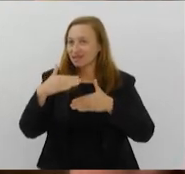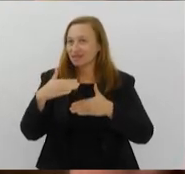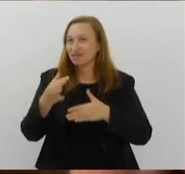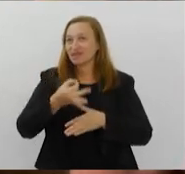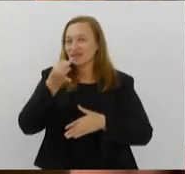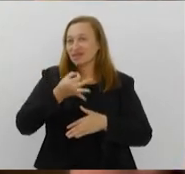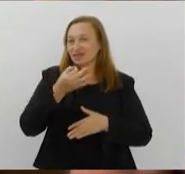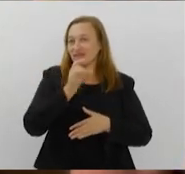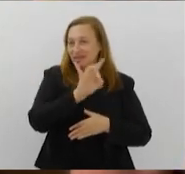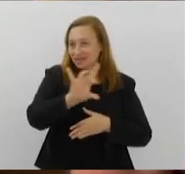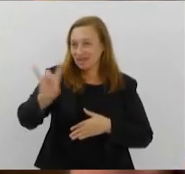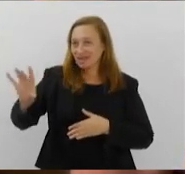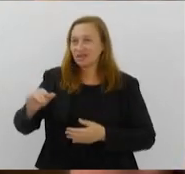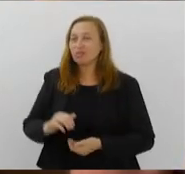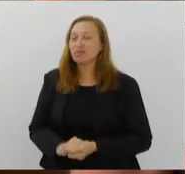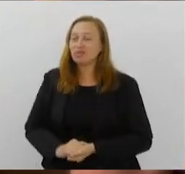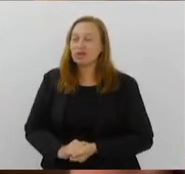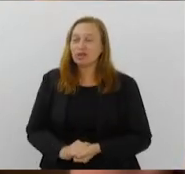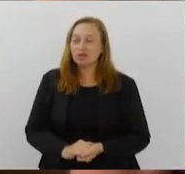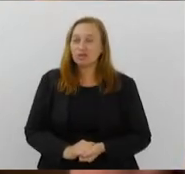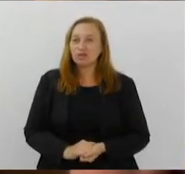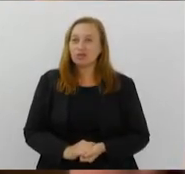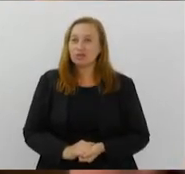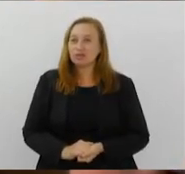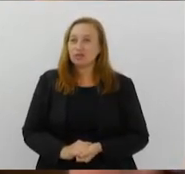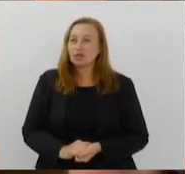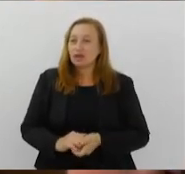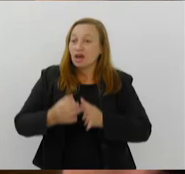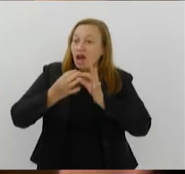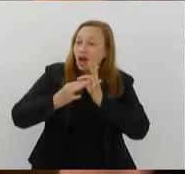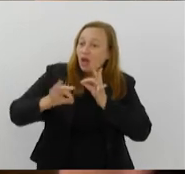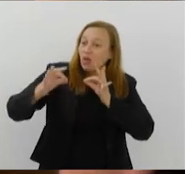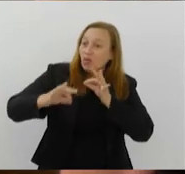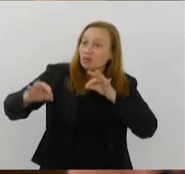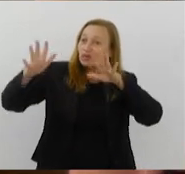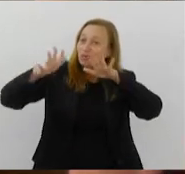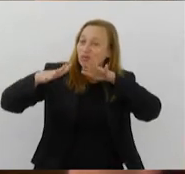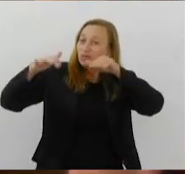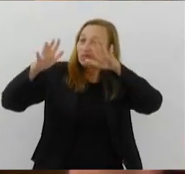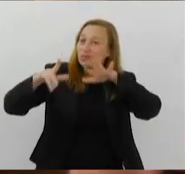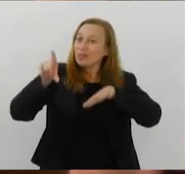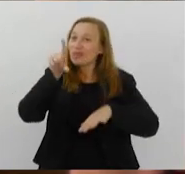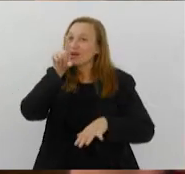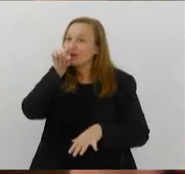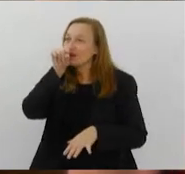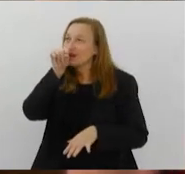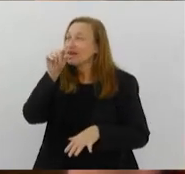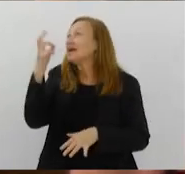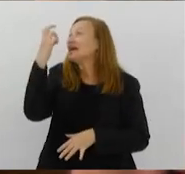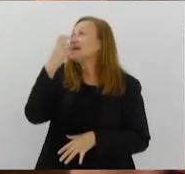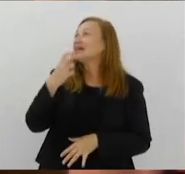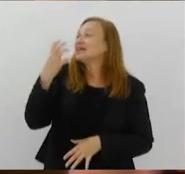depoimento de cada um de vocês. Ao longe avisto um passarinho, que lindo seu cantar,